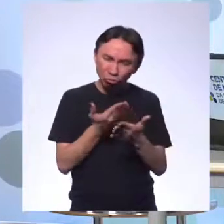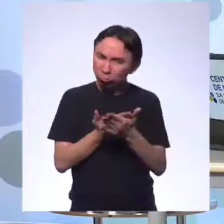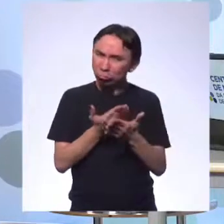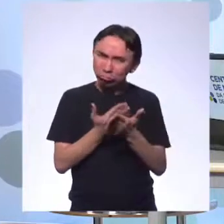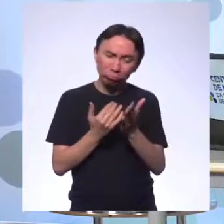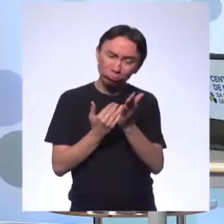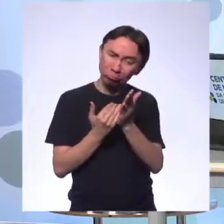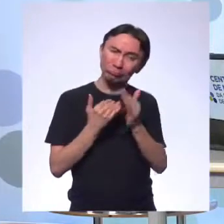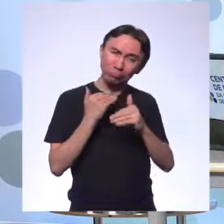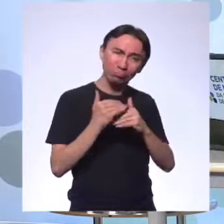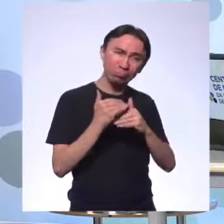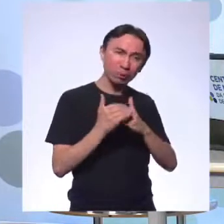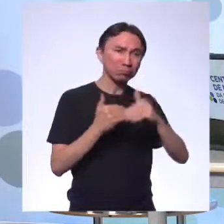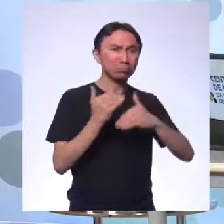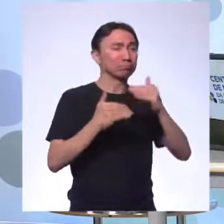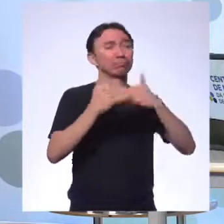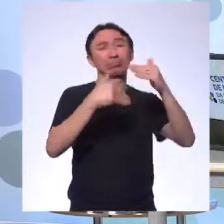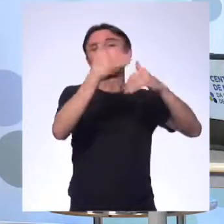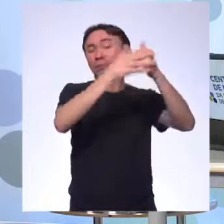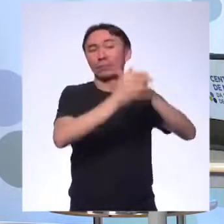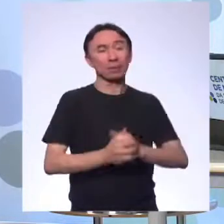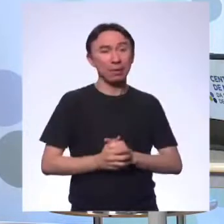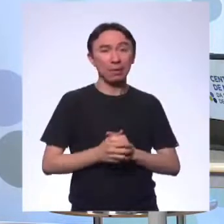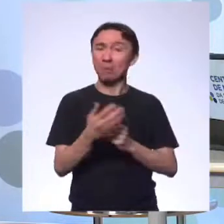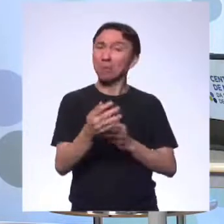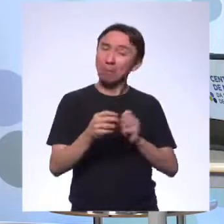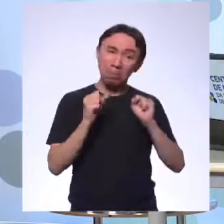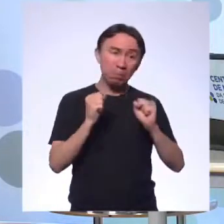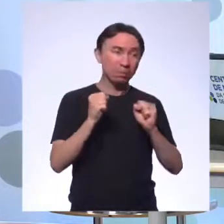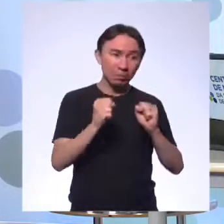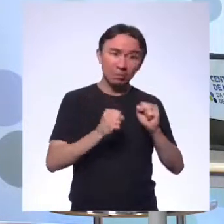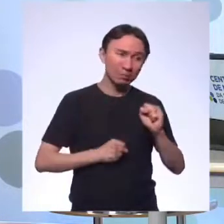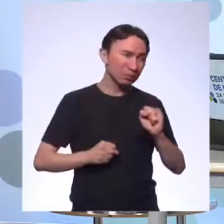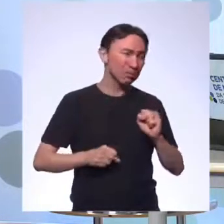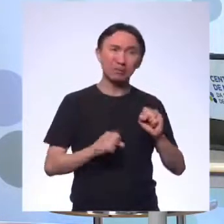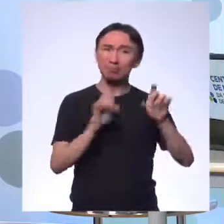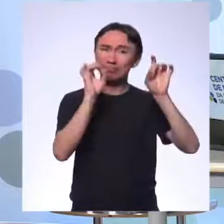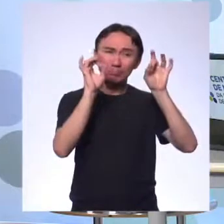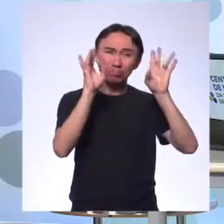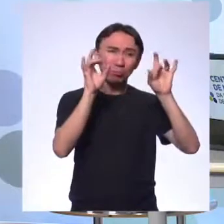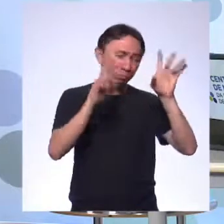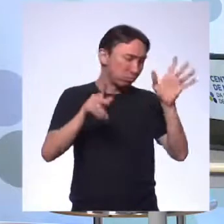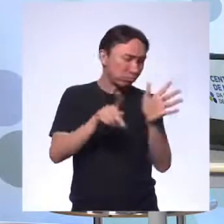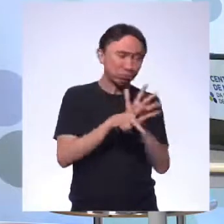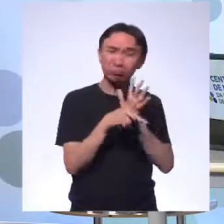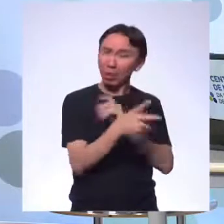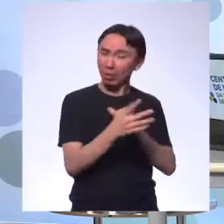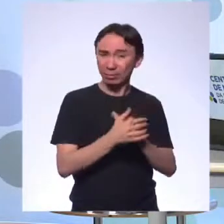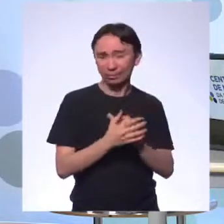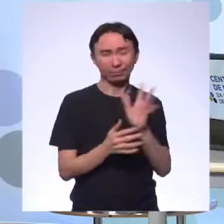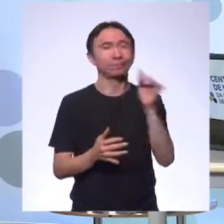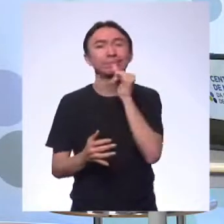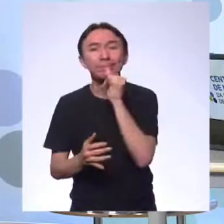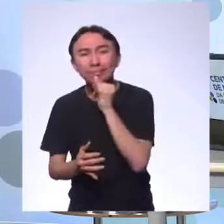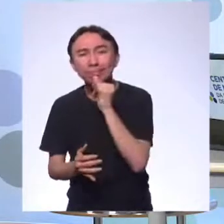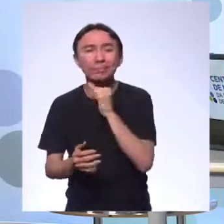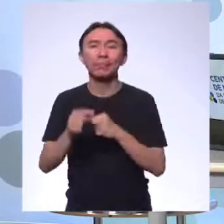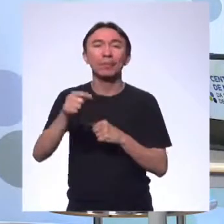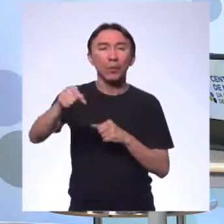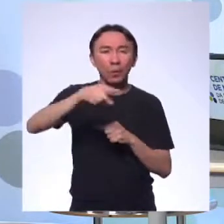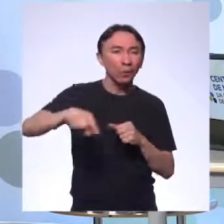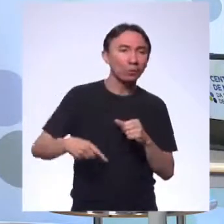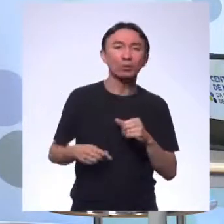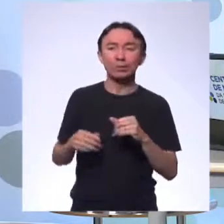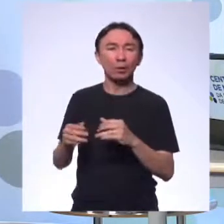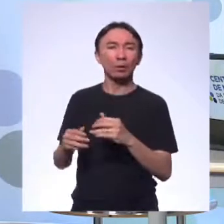mais é mais específico, né? Então, por exemplo, quando a gente chega na graduação, a gente já está num nível um pouco mais